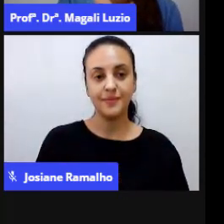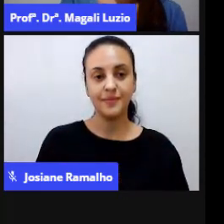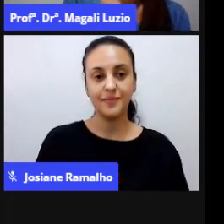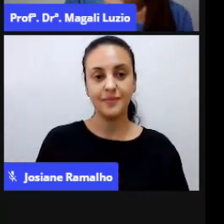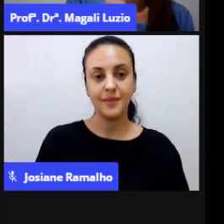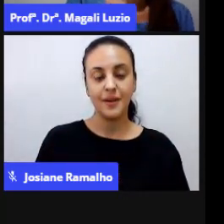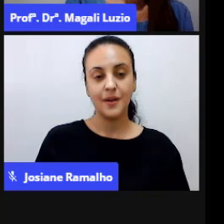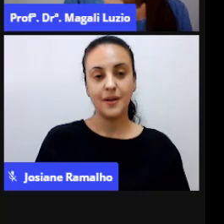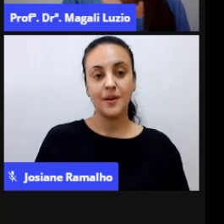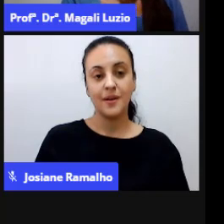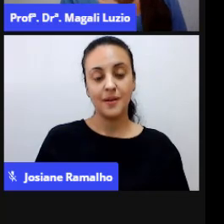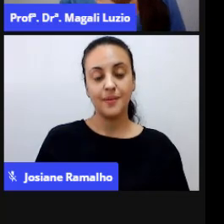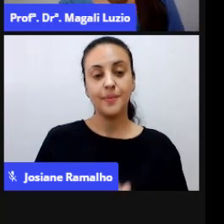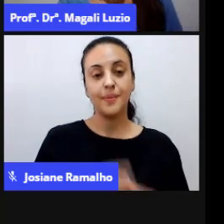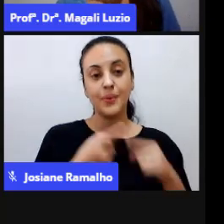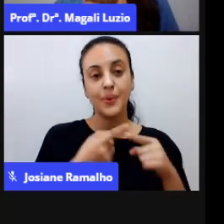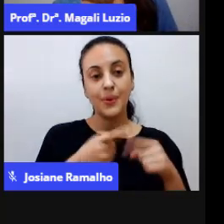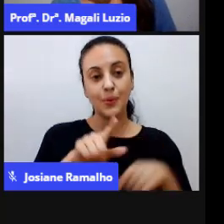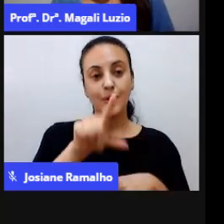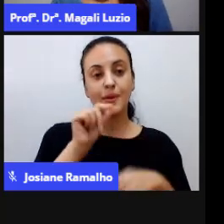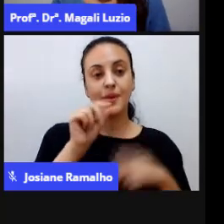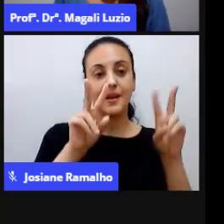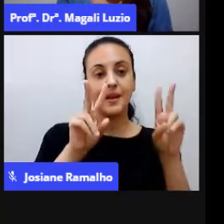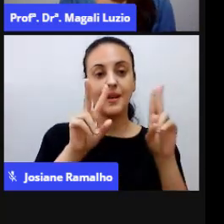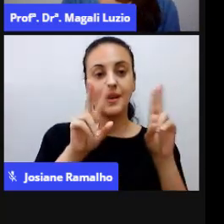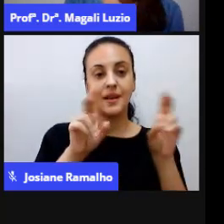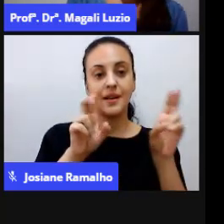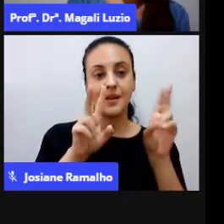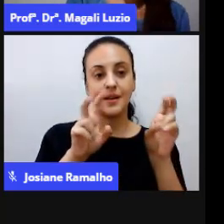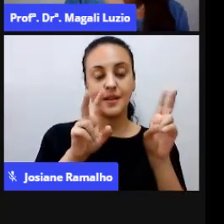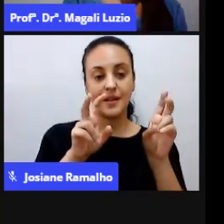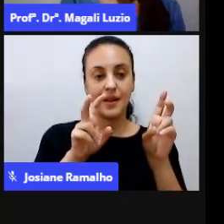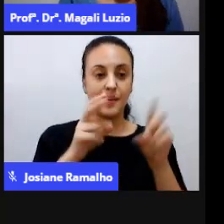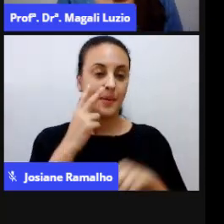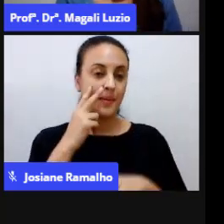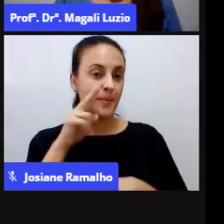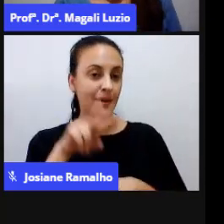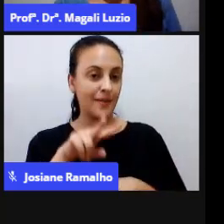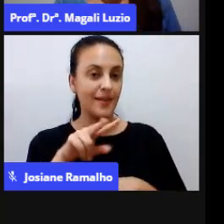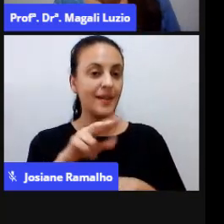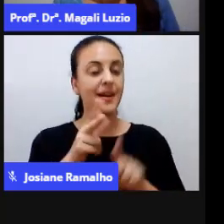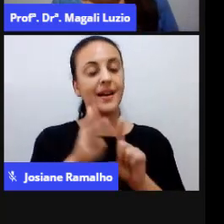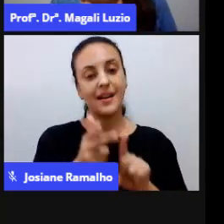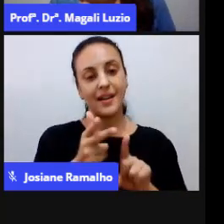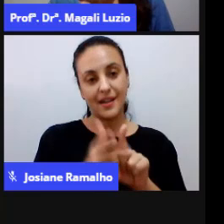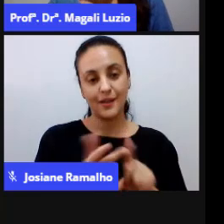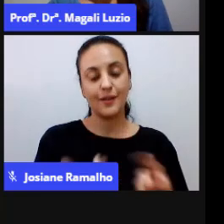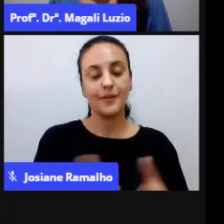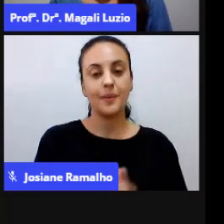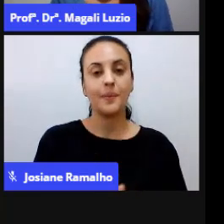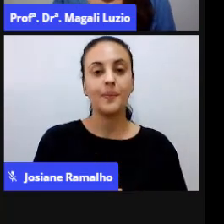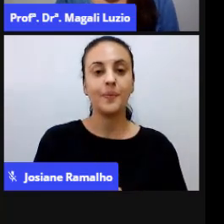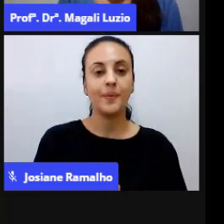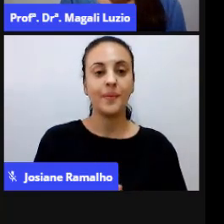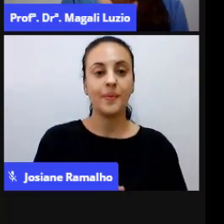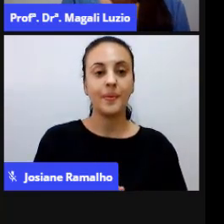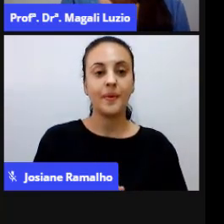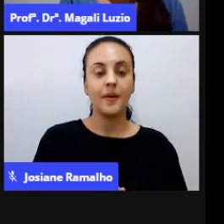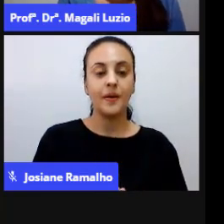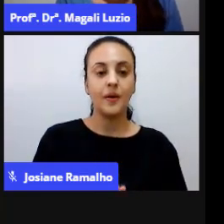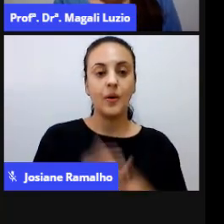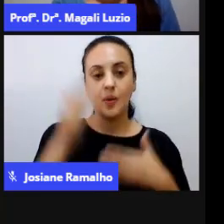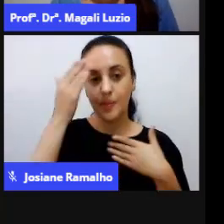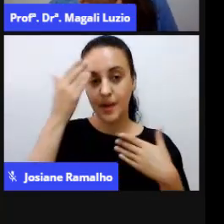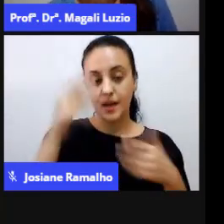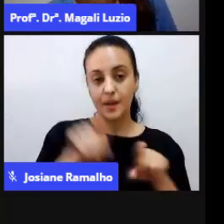esse tema, né, para nos assistir, tá? Eu agradeço também em nome do